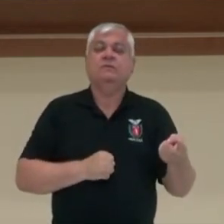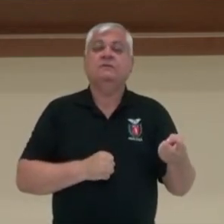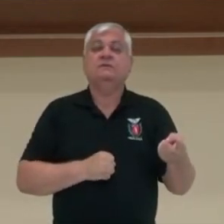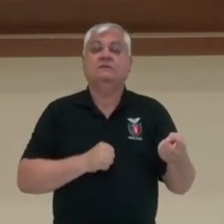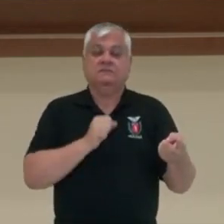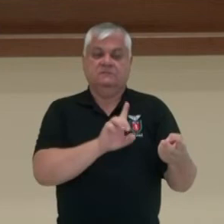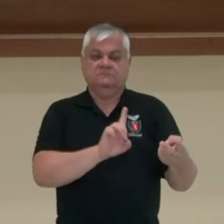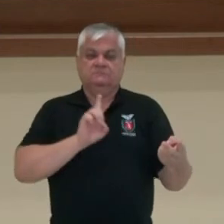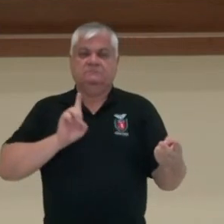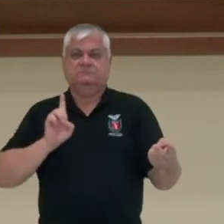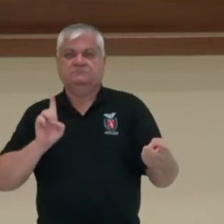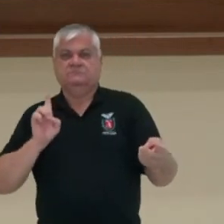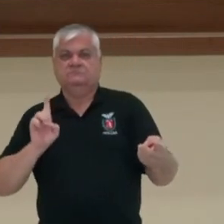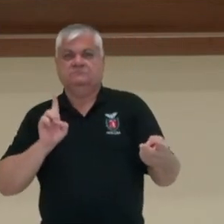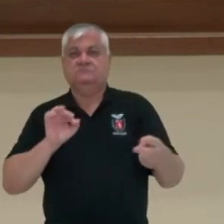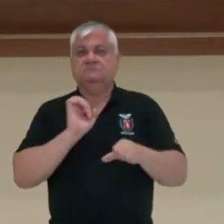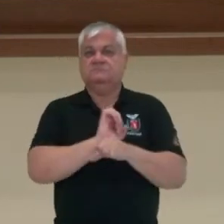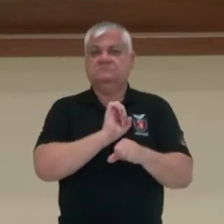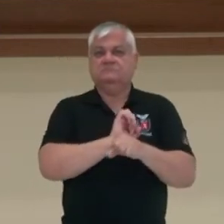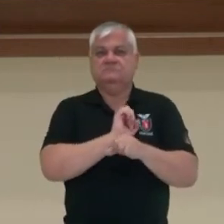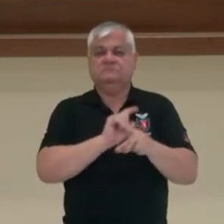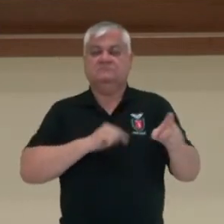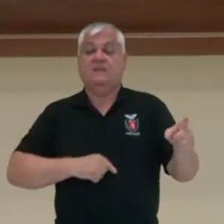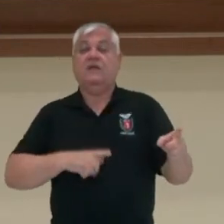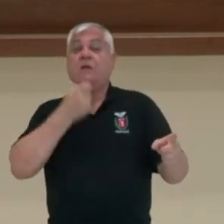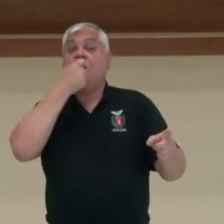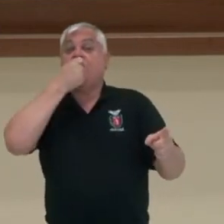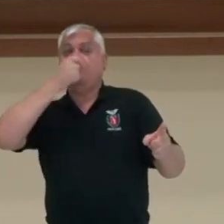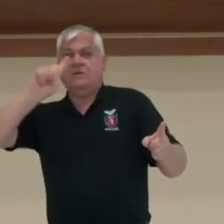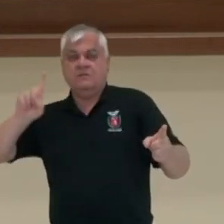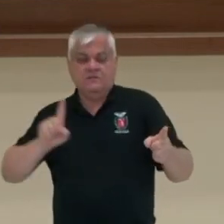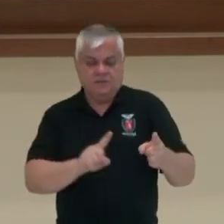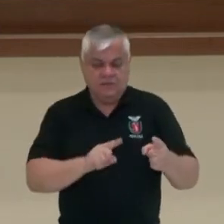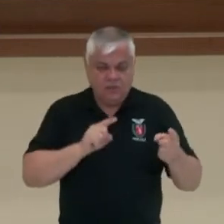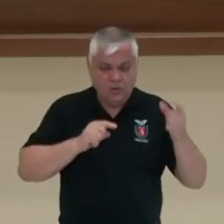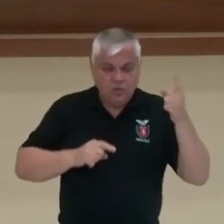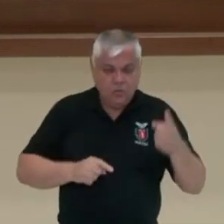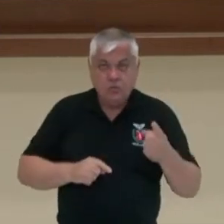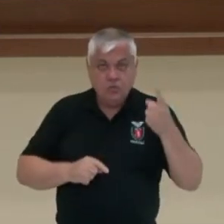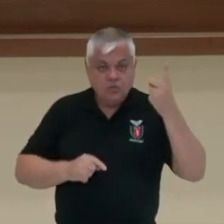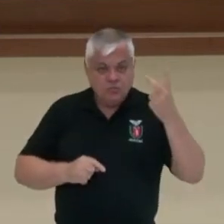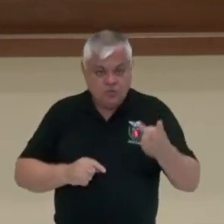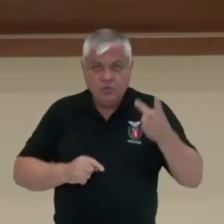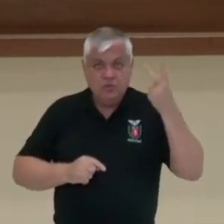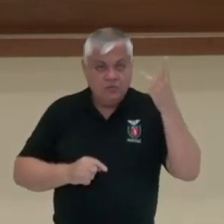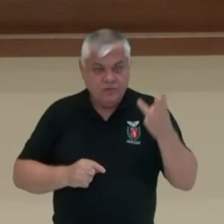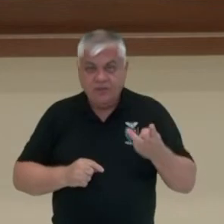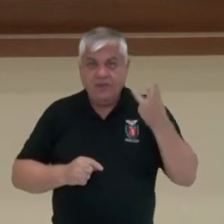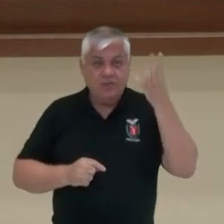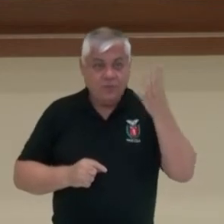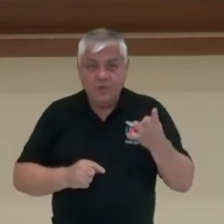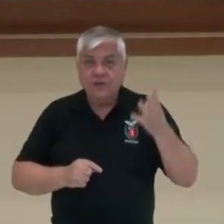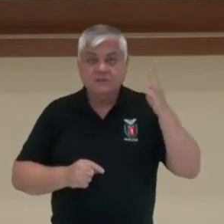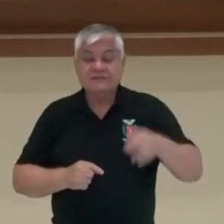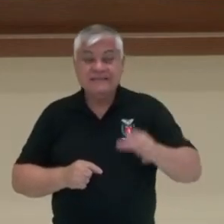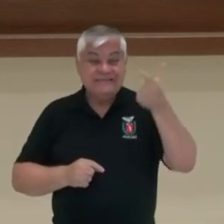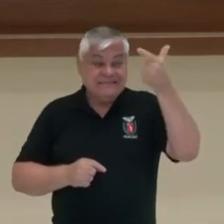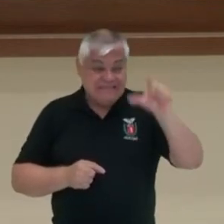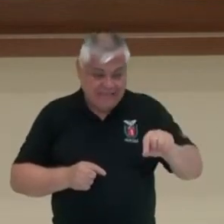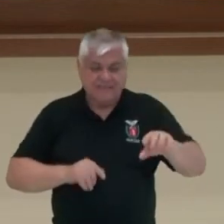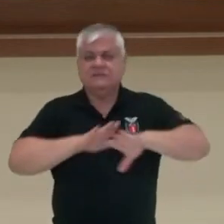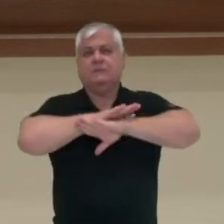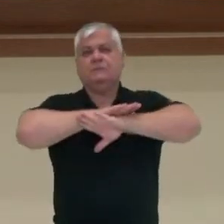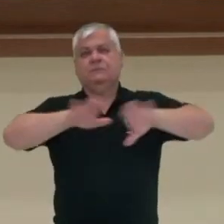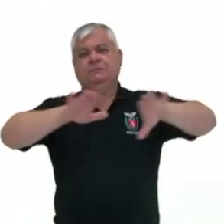que me afastar, eu tenho que sair de perto e o árbitro vai abrir a contagem. Se ele chegar a 10, o árbitro vai falar out, acabou a luta e eu